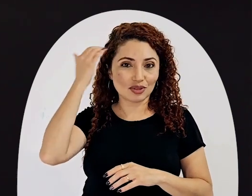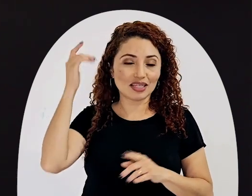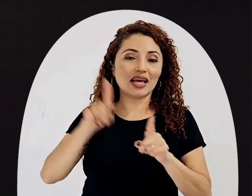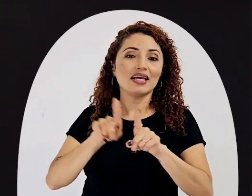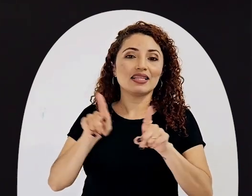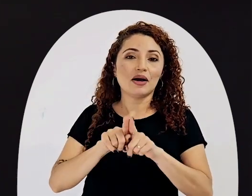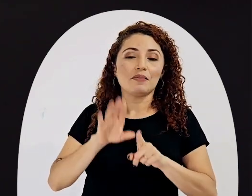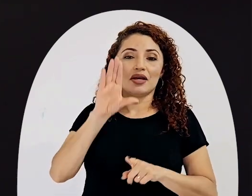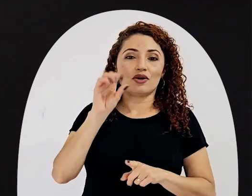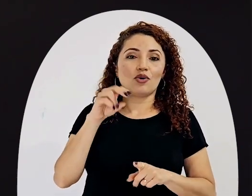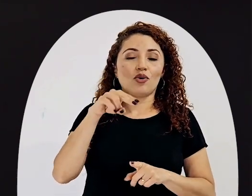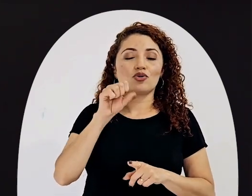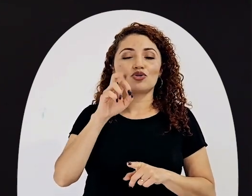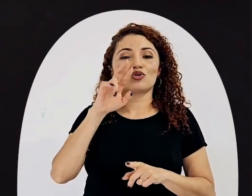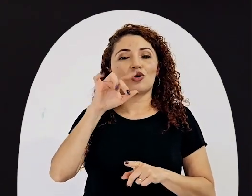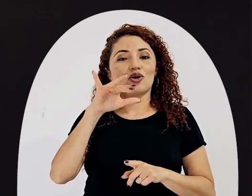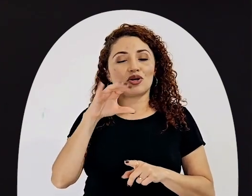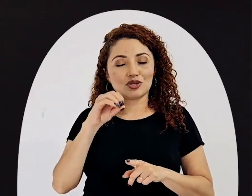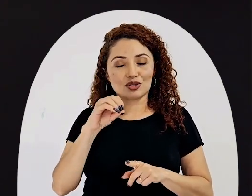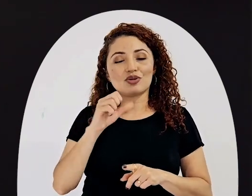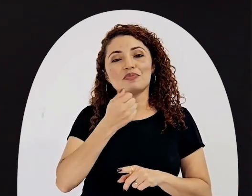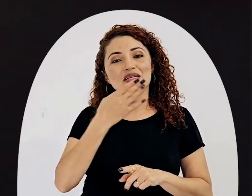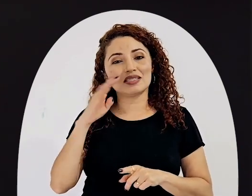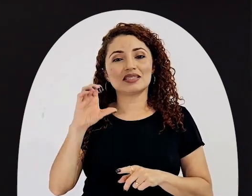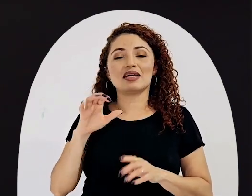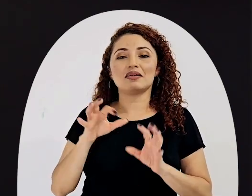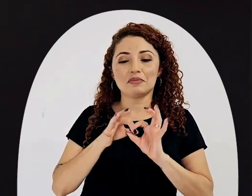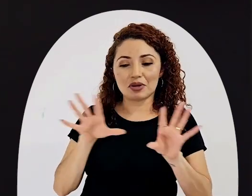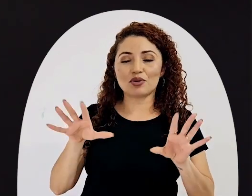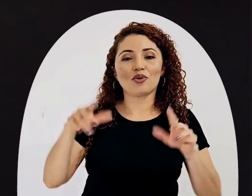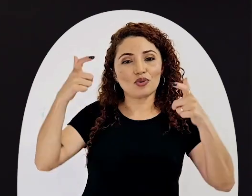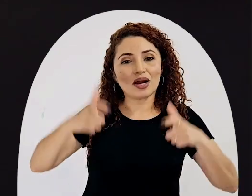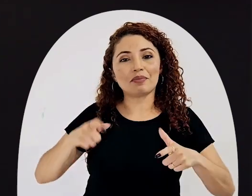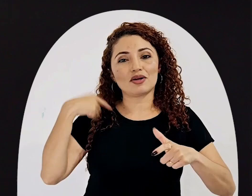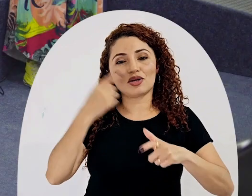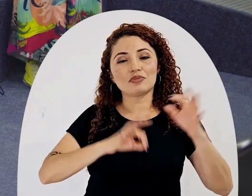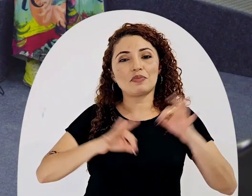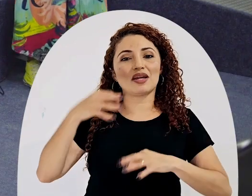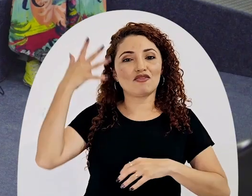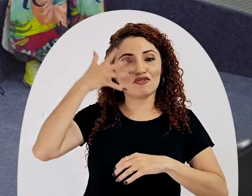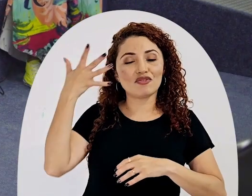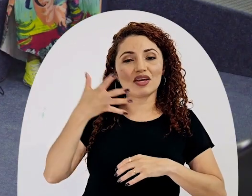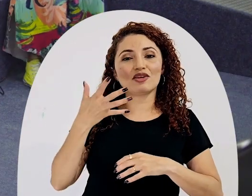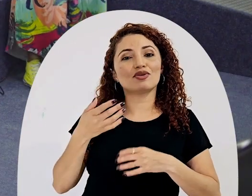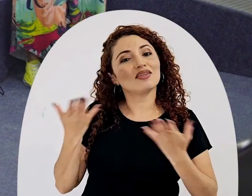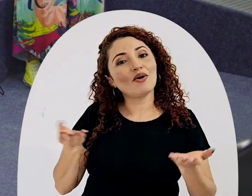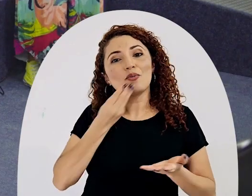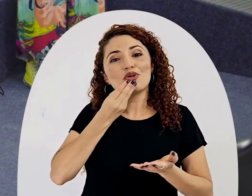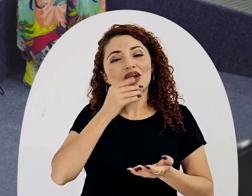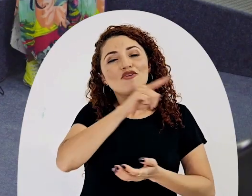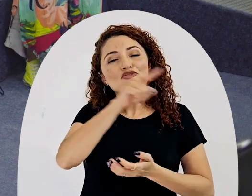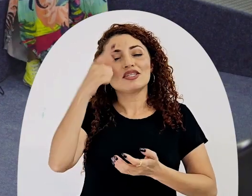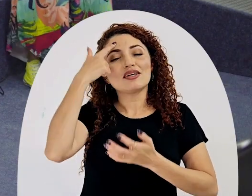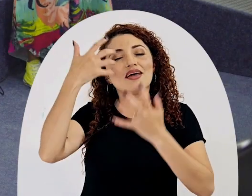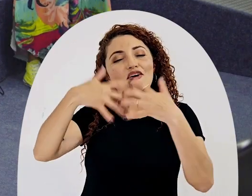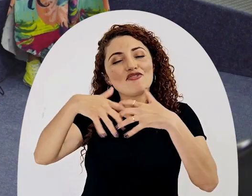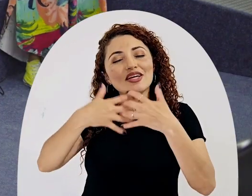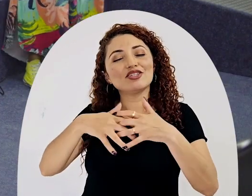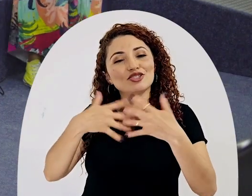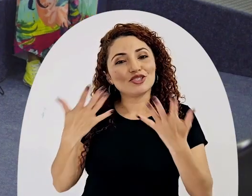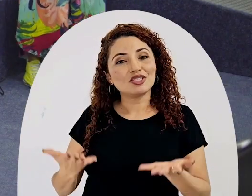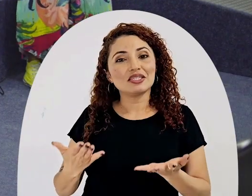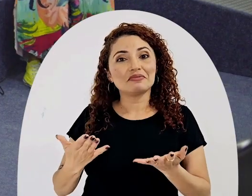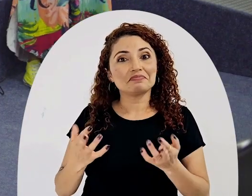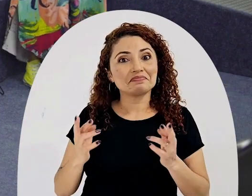evento, que, de fato, esse seja uma semente que vocês possam refletir a partir daí. Tá? E, quem sabe, se tornarem, de verdade, de